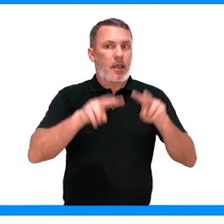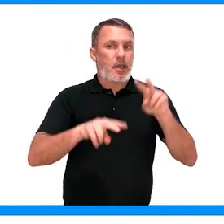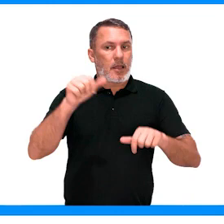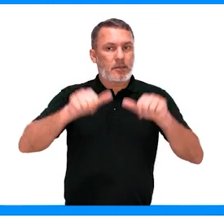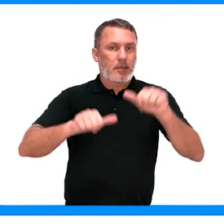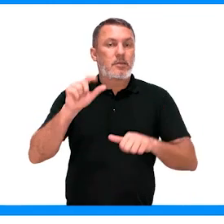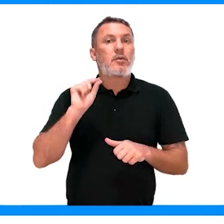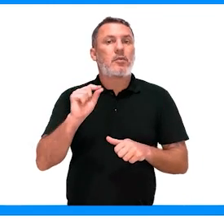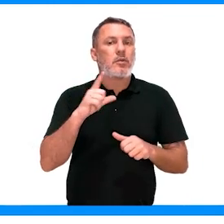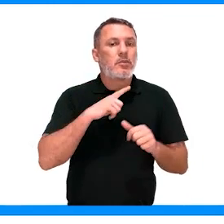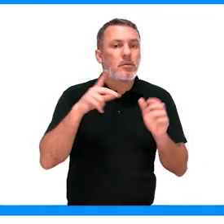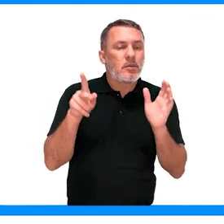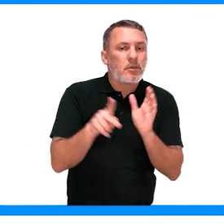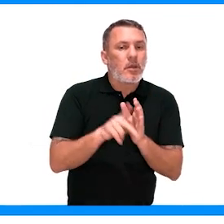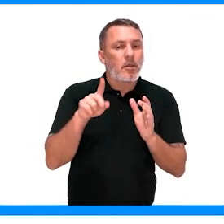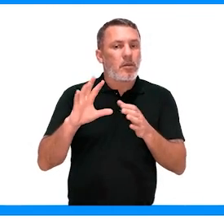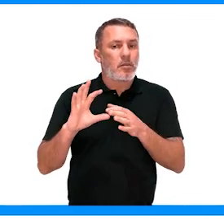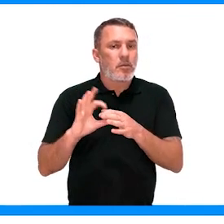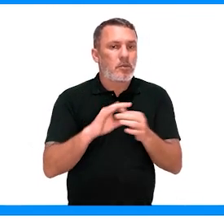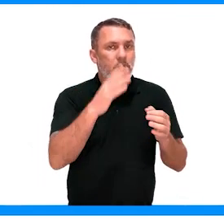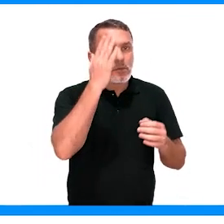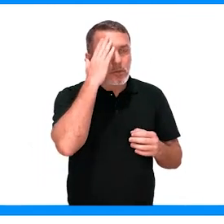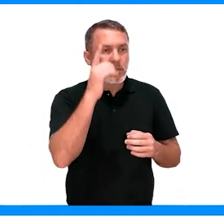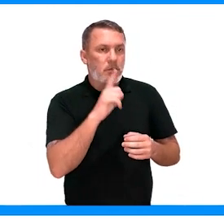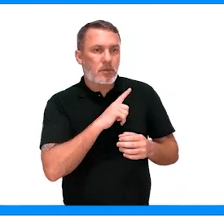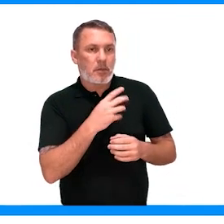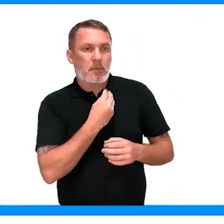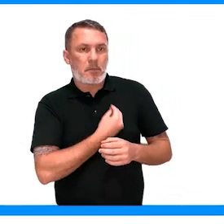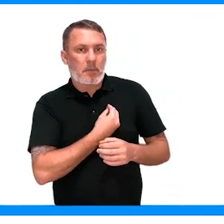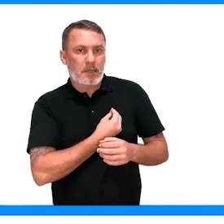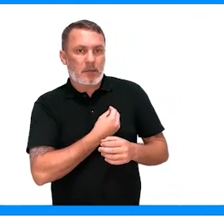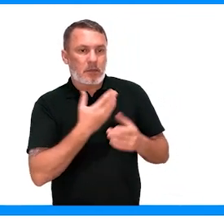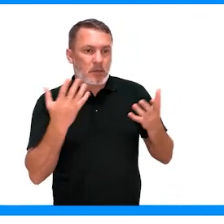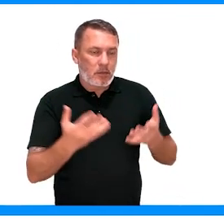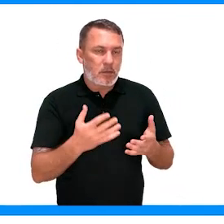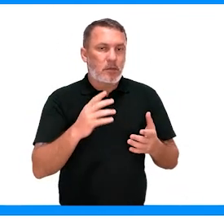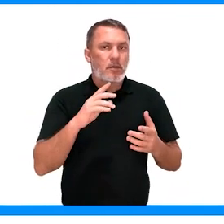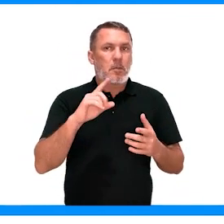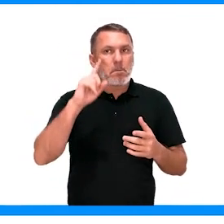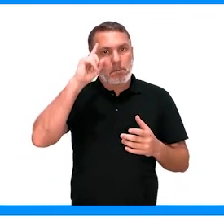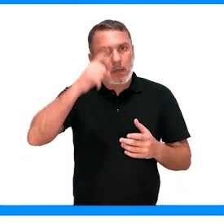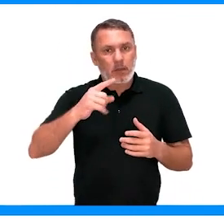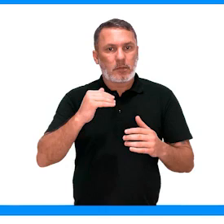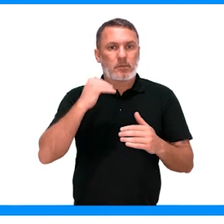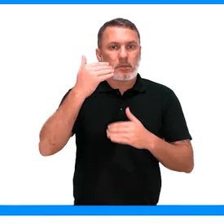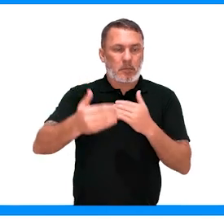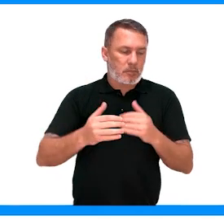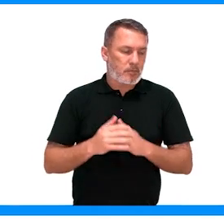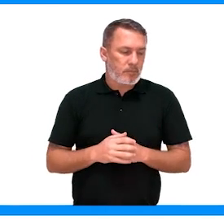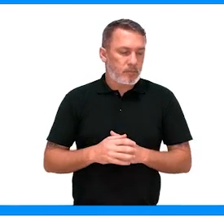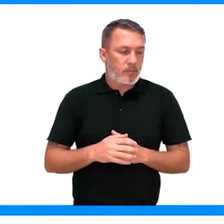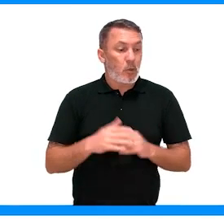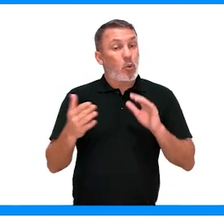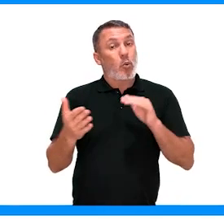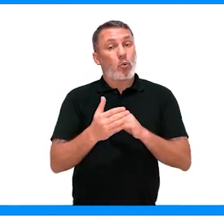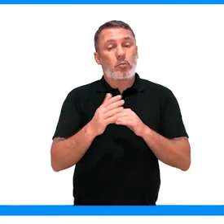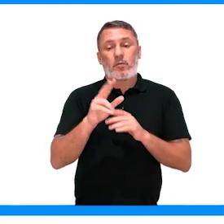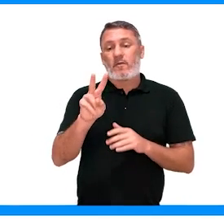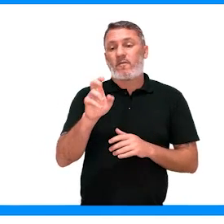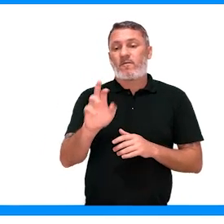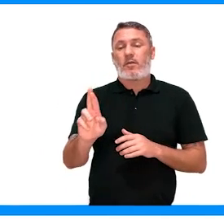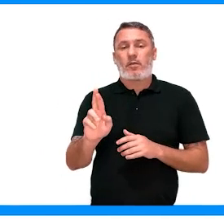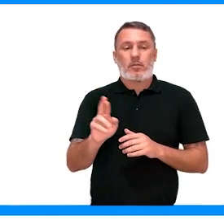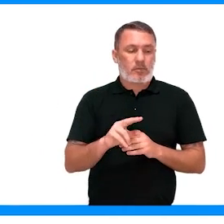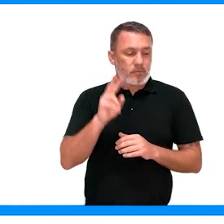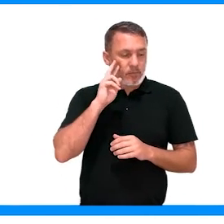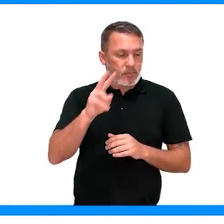tem que analisar o contexto para saber se ele vai estar no presente ou se ele vai estar no imperativo. E o verbo